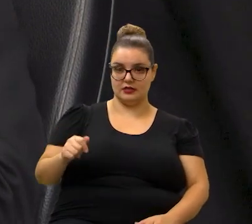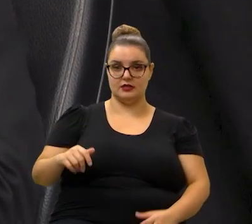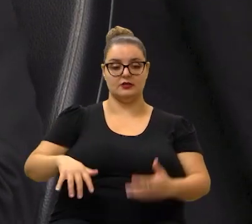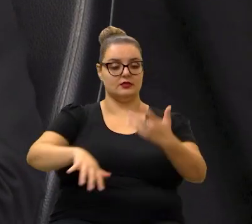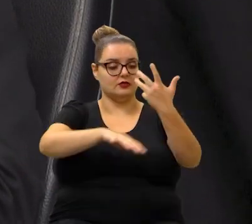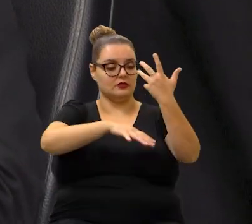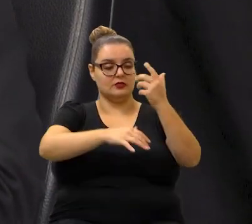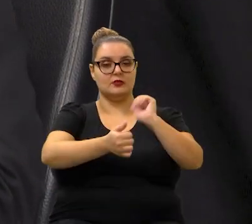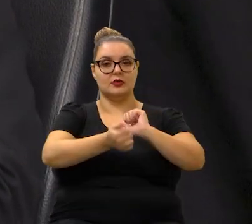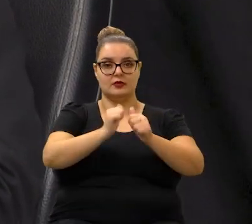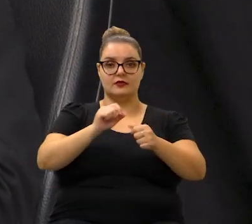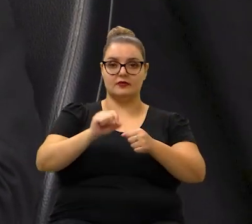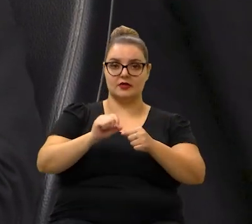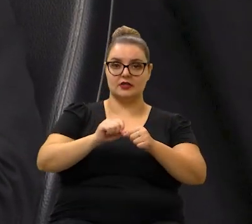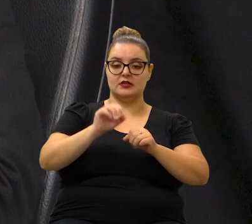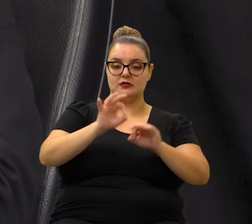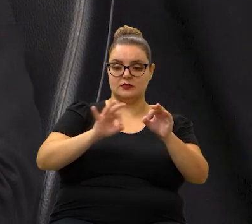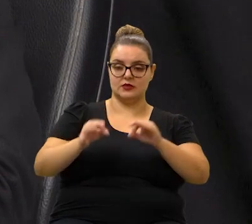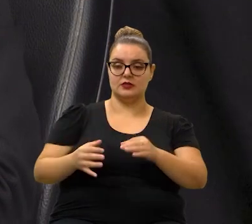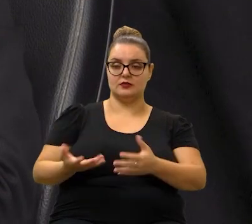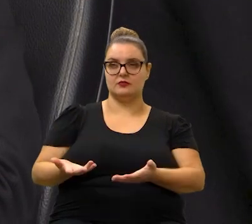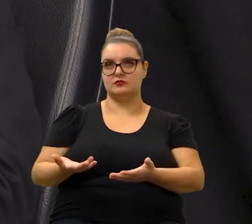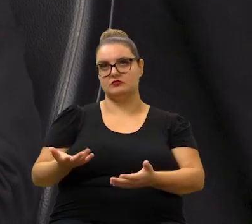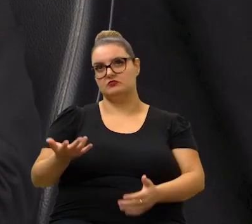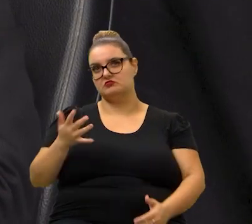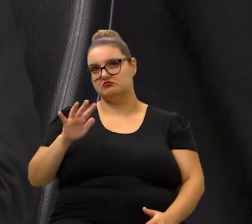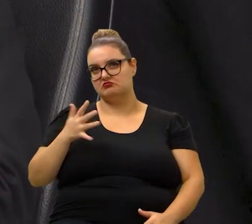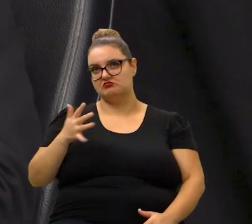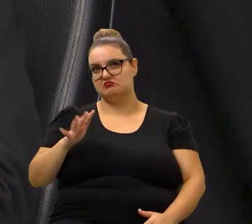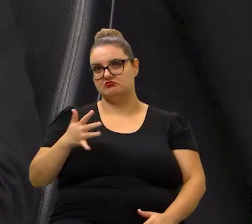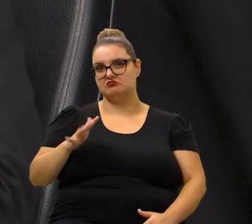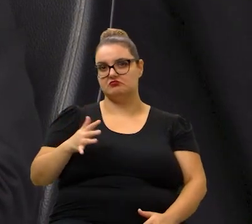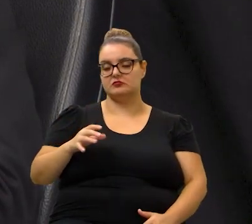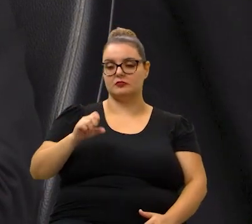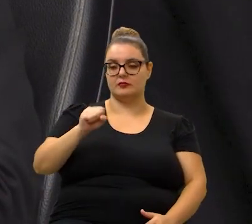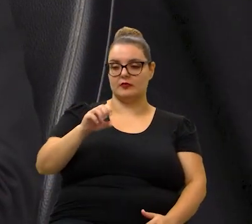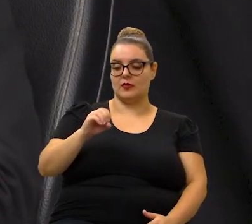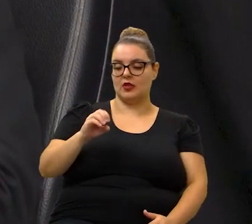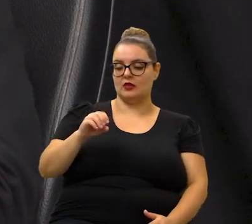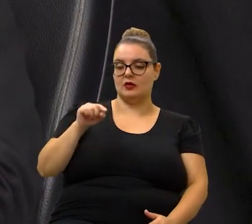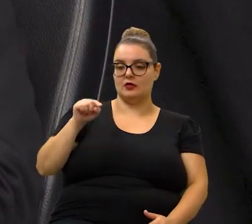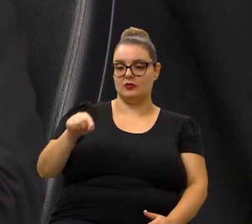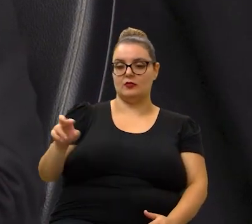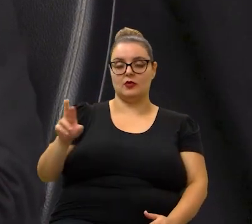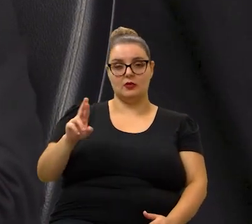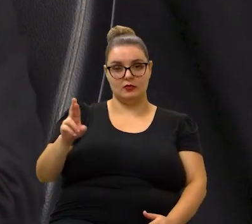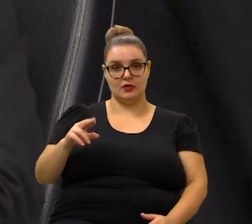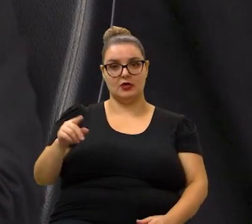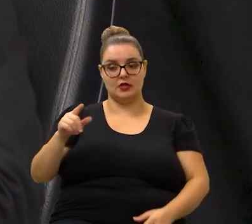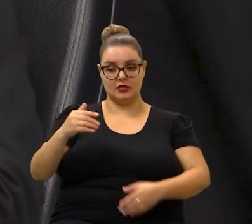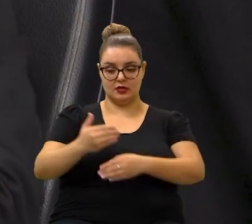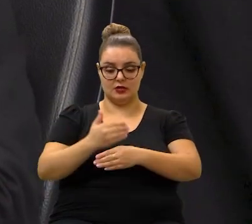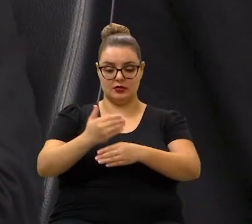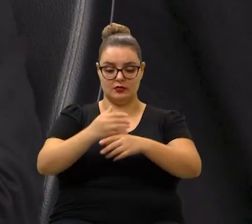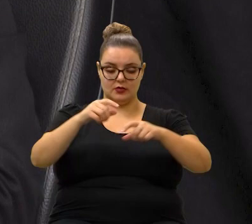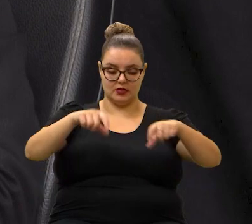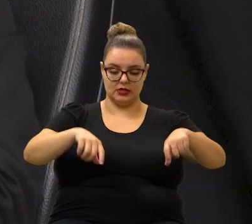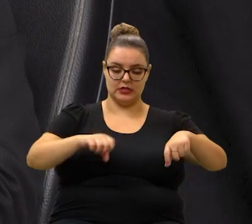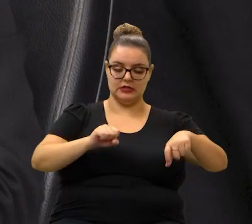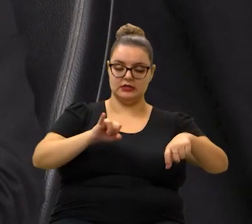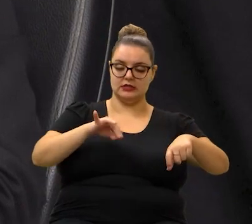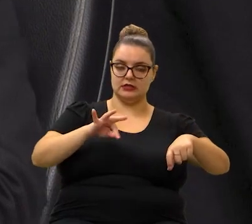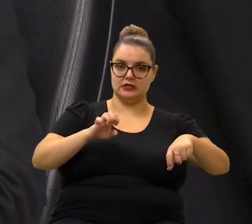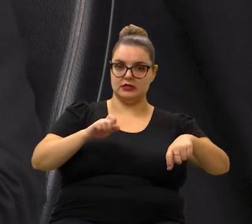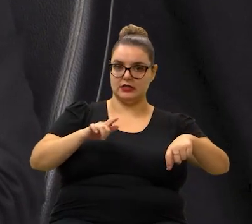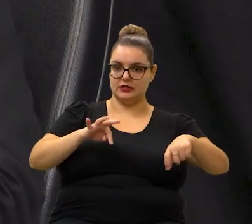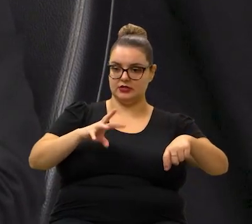de esporte que é feito esse projeto que custa aproximadamente R 00.000 que é a construção de um campo sintético